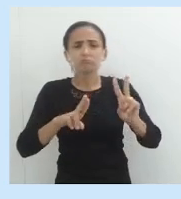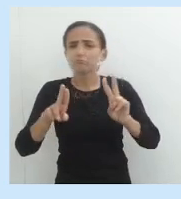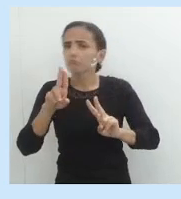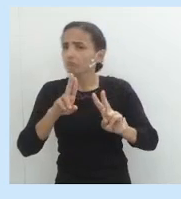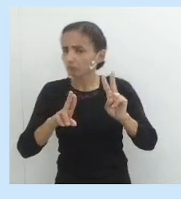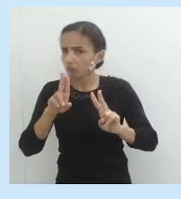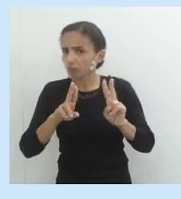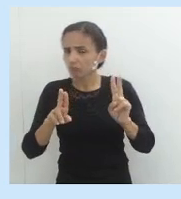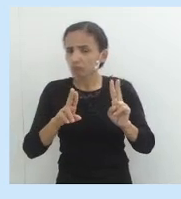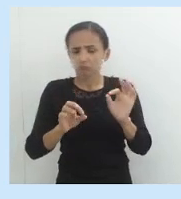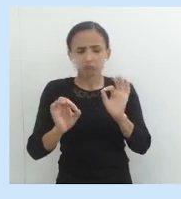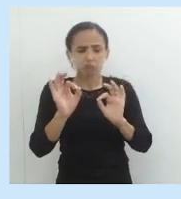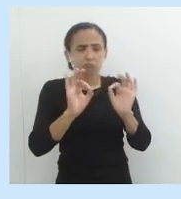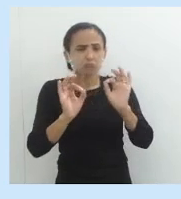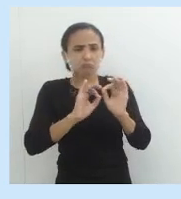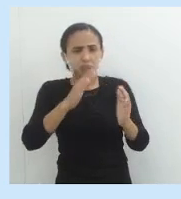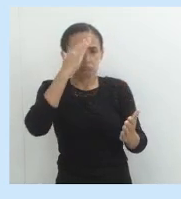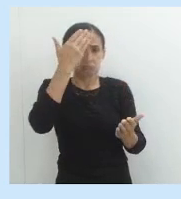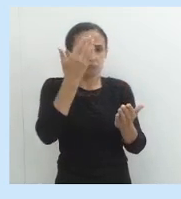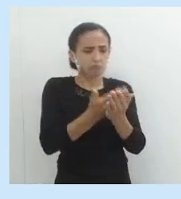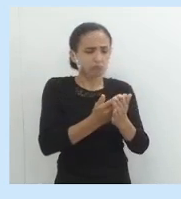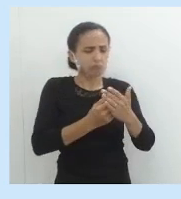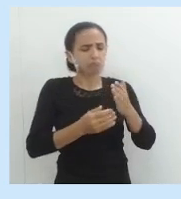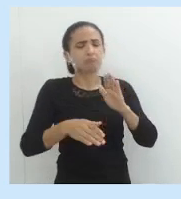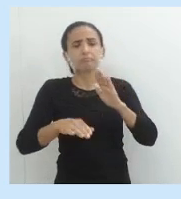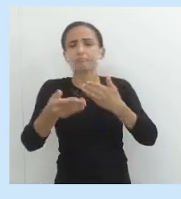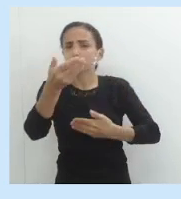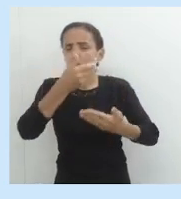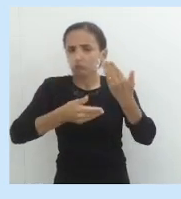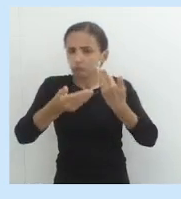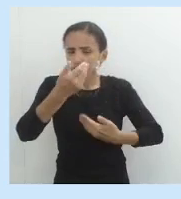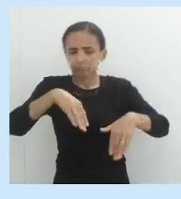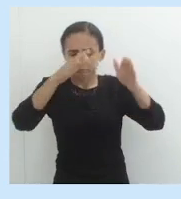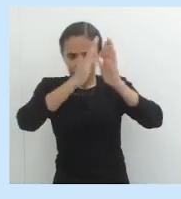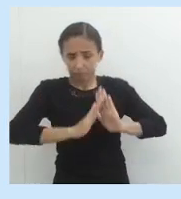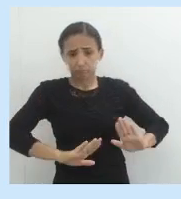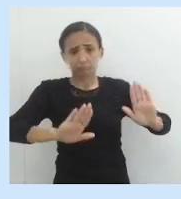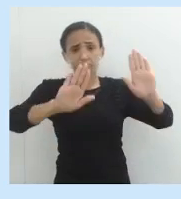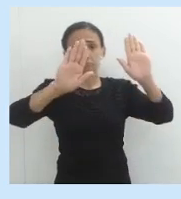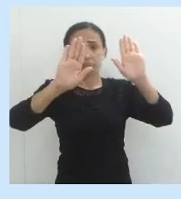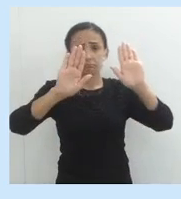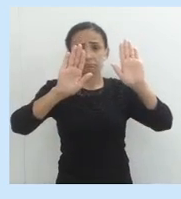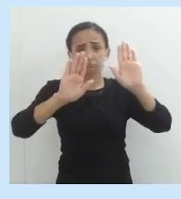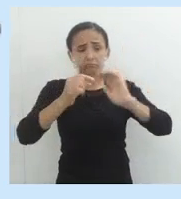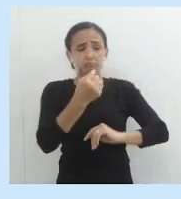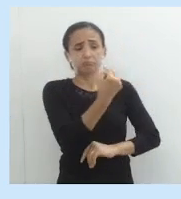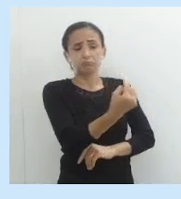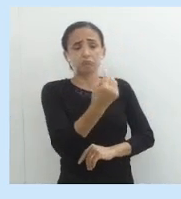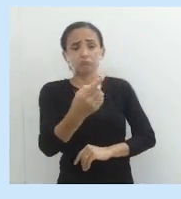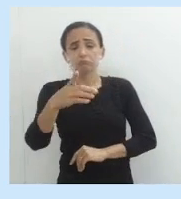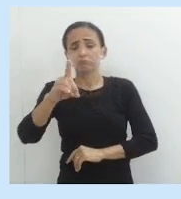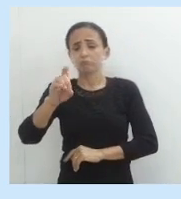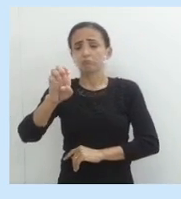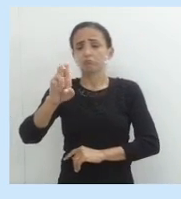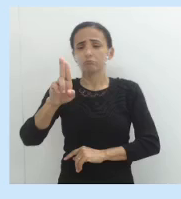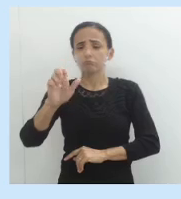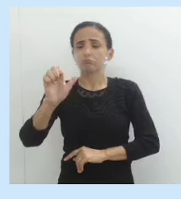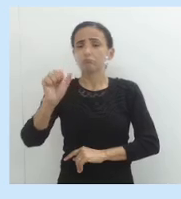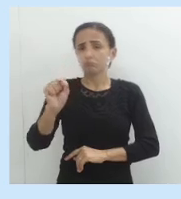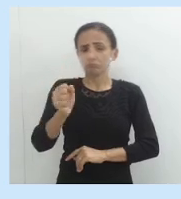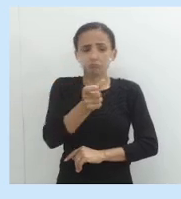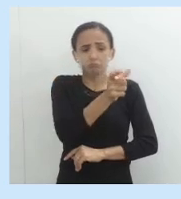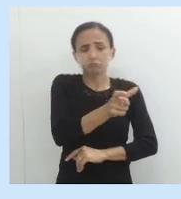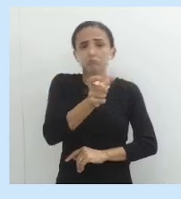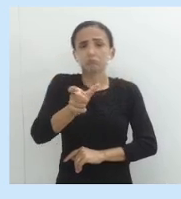essa arquitetura para cultuar, né, com fins religiosos, para cultuar os seus deuses, ou também para cerimônias funerárias.